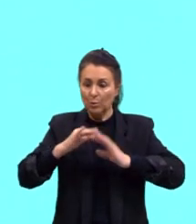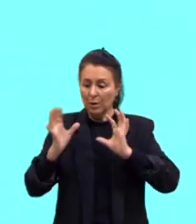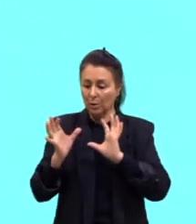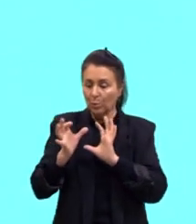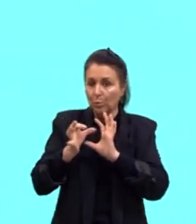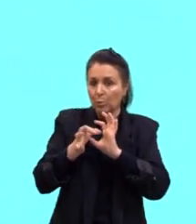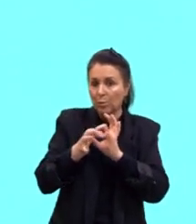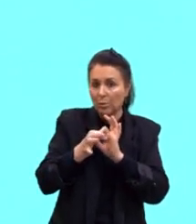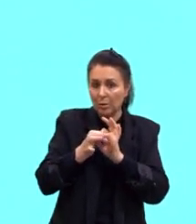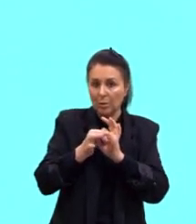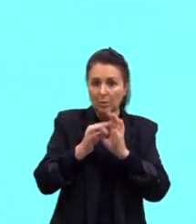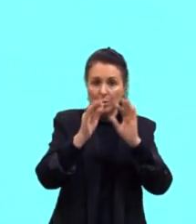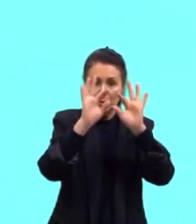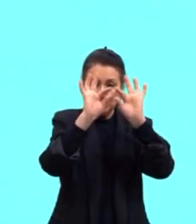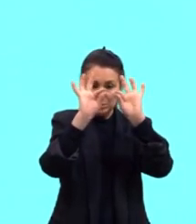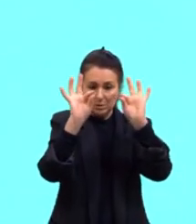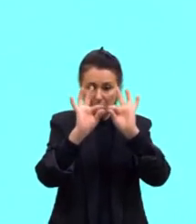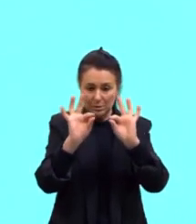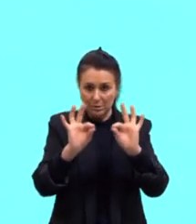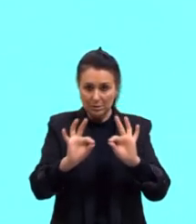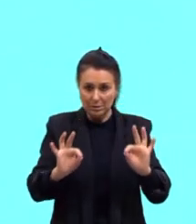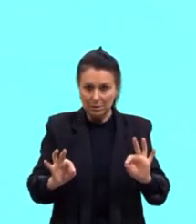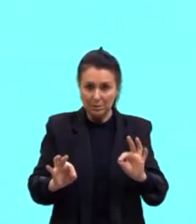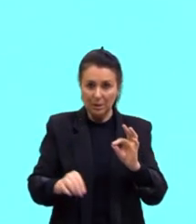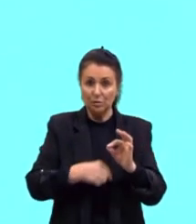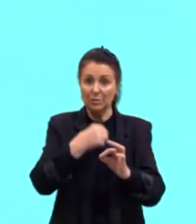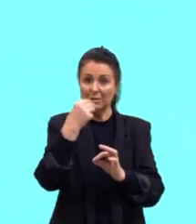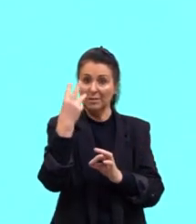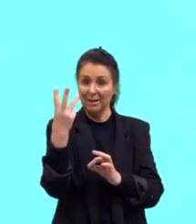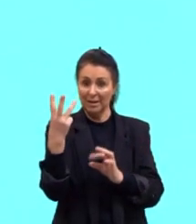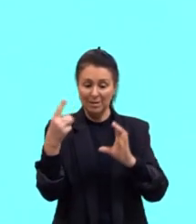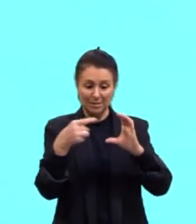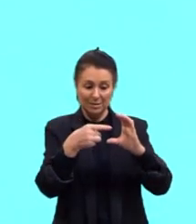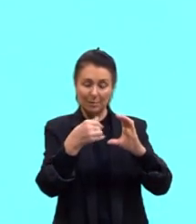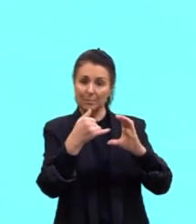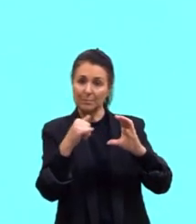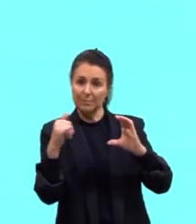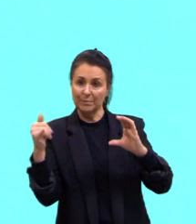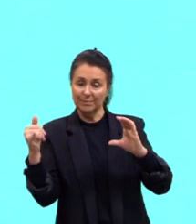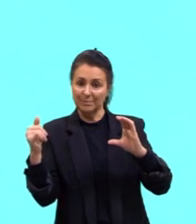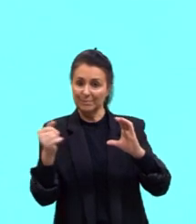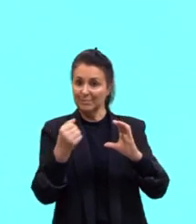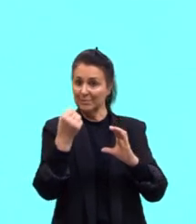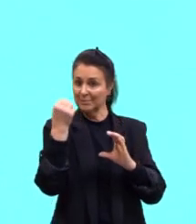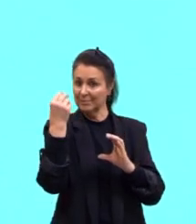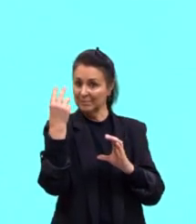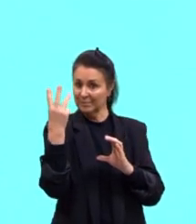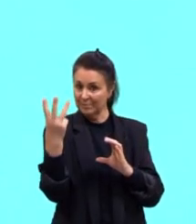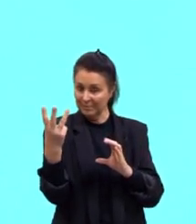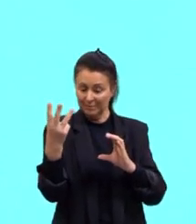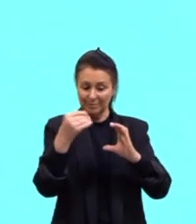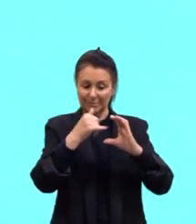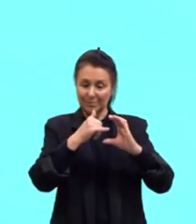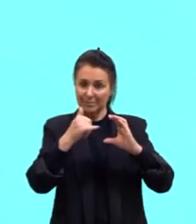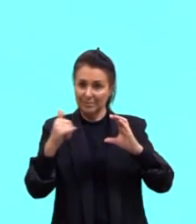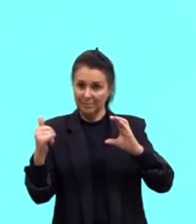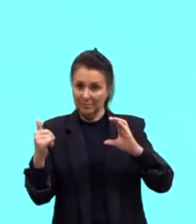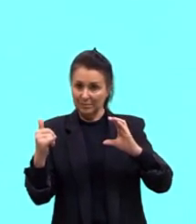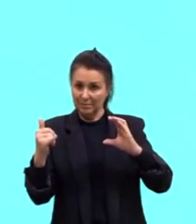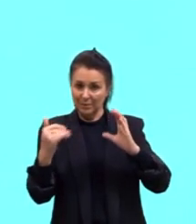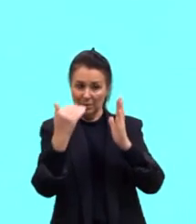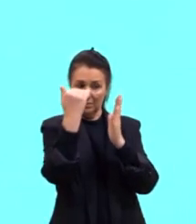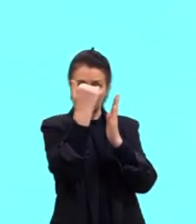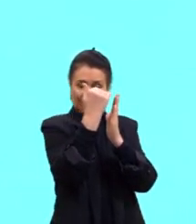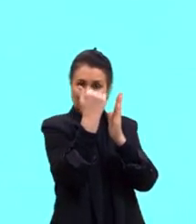associação em série de três pilhas Tá três pilhas eu tenho uma série de 3 filhas super